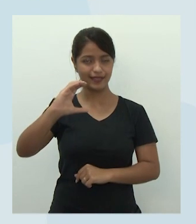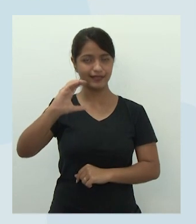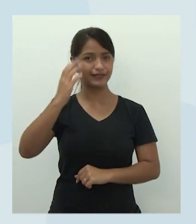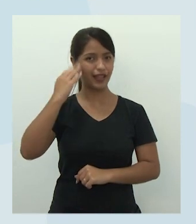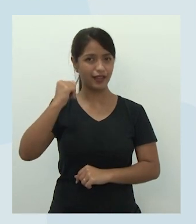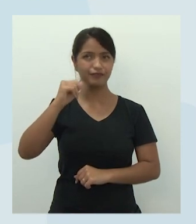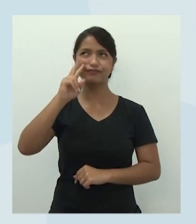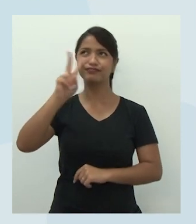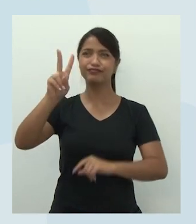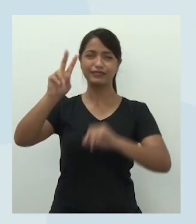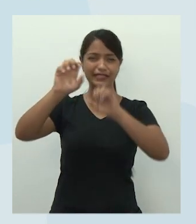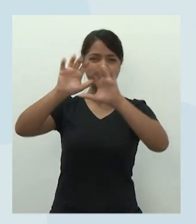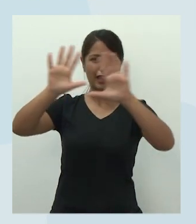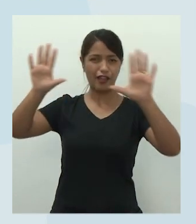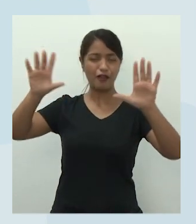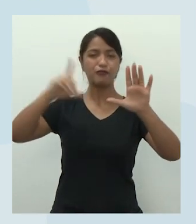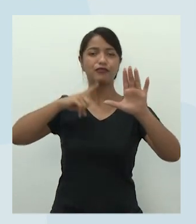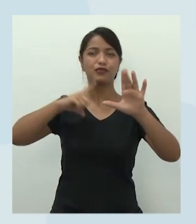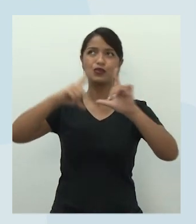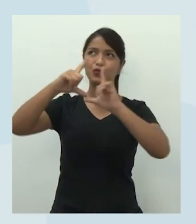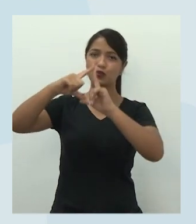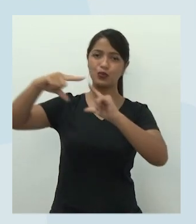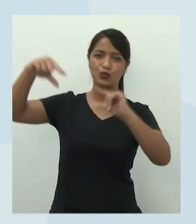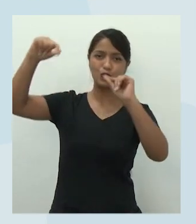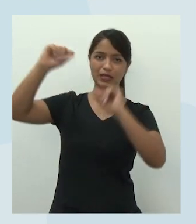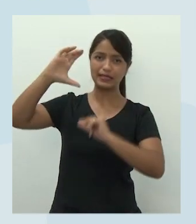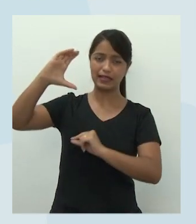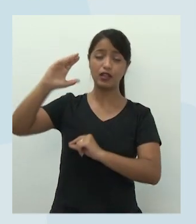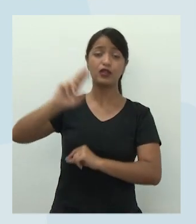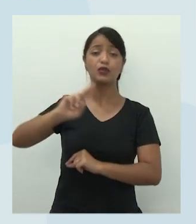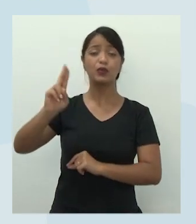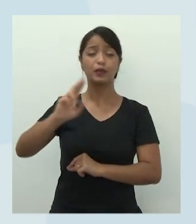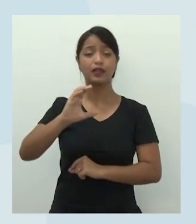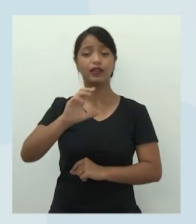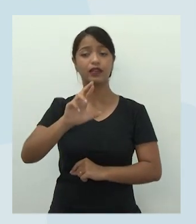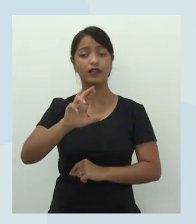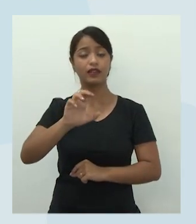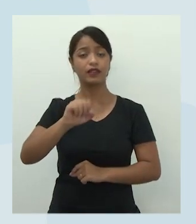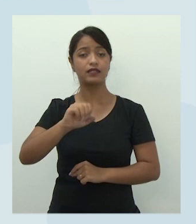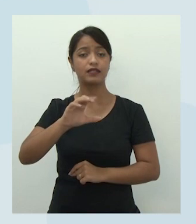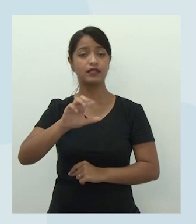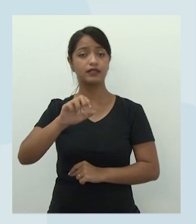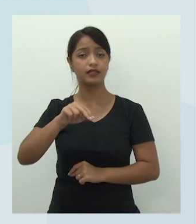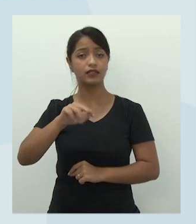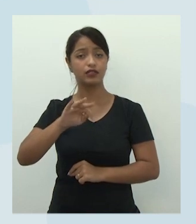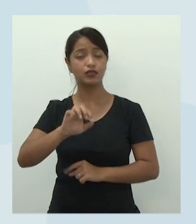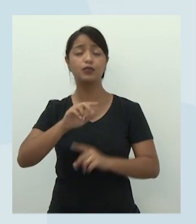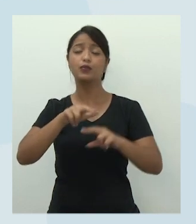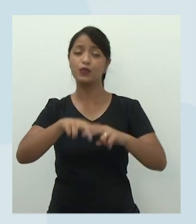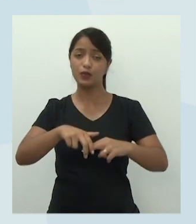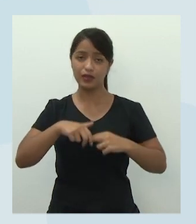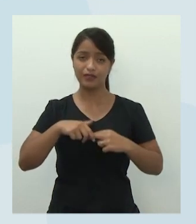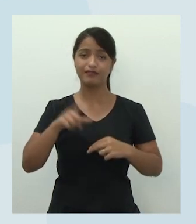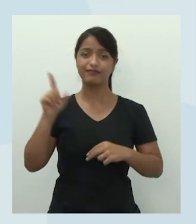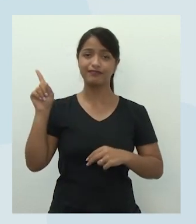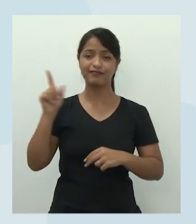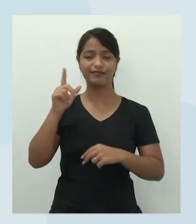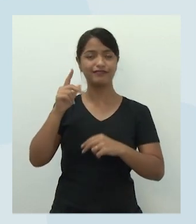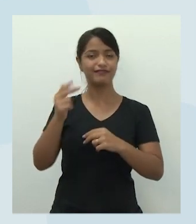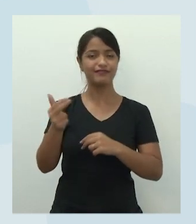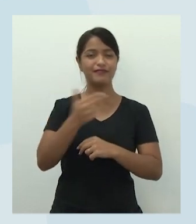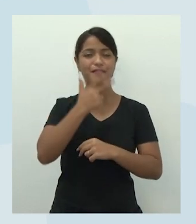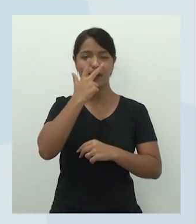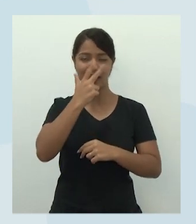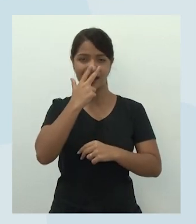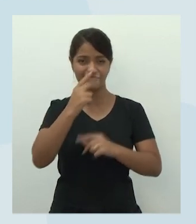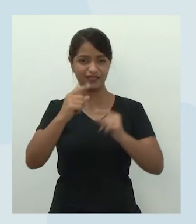vejam que ela tem esse formato. Então, os cientistas batizaram essa área de crescente por conta desse formato, e fértil porque